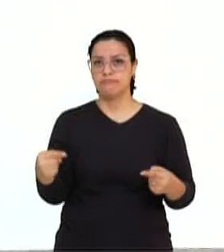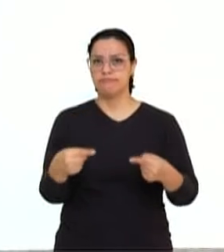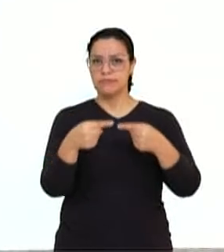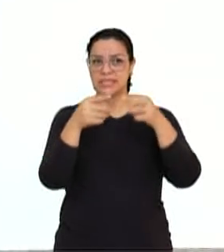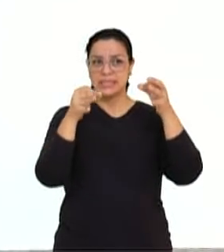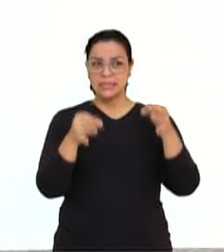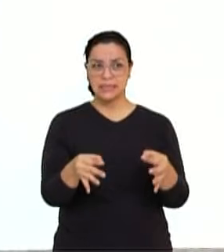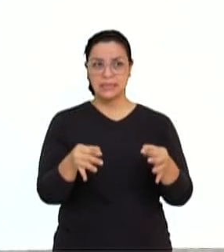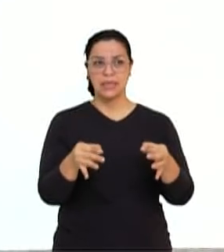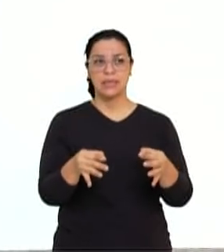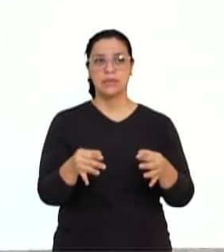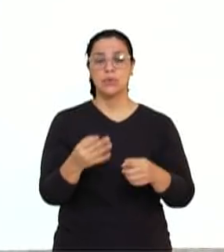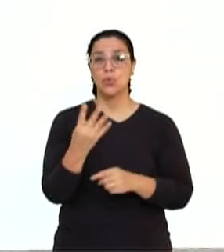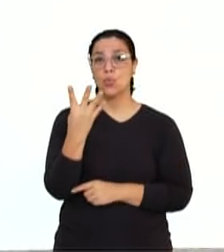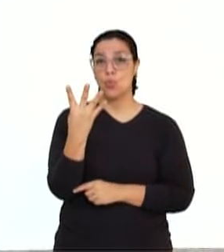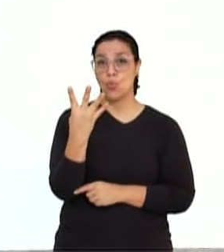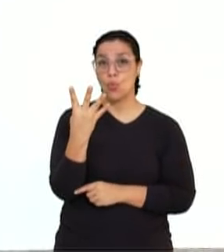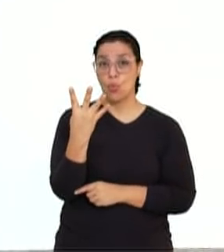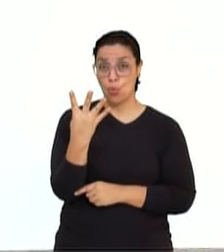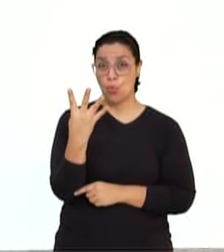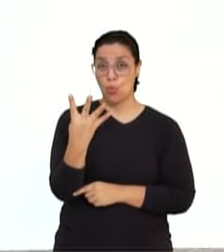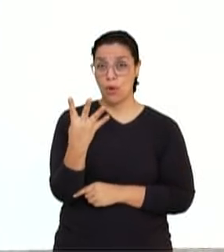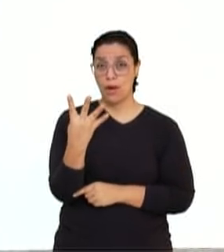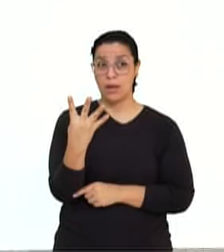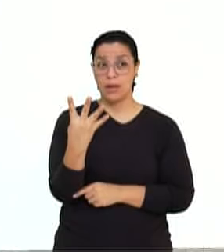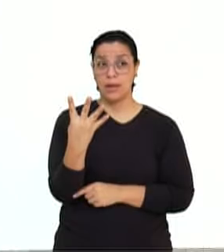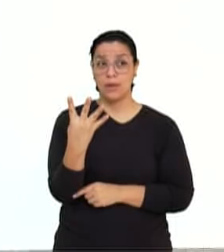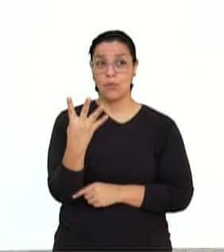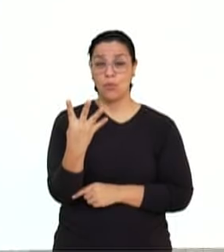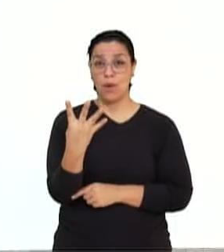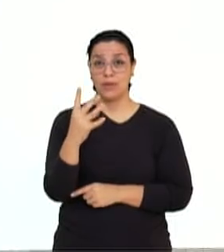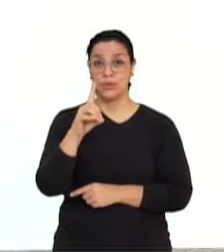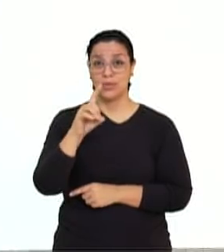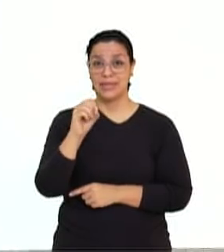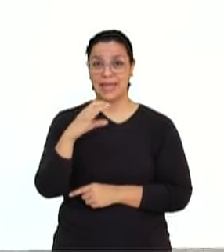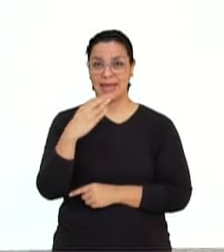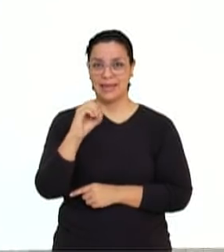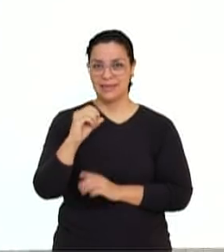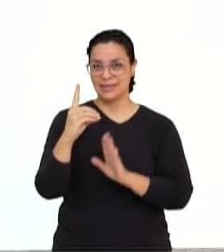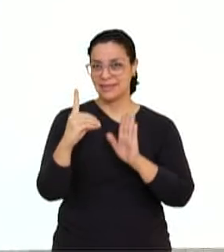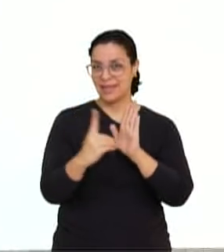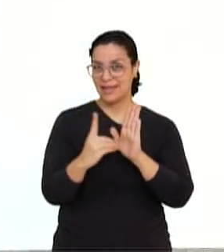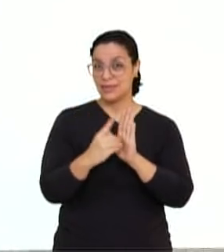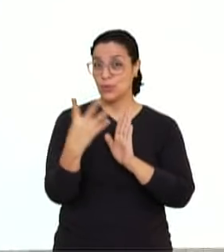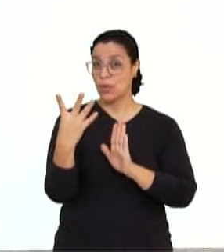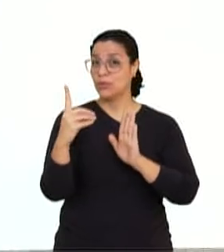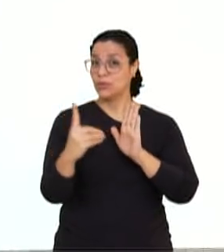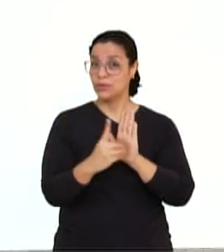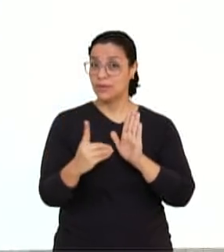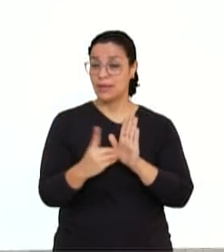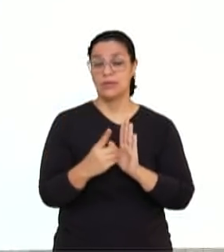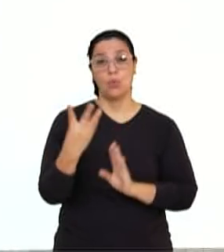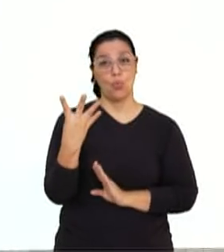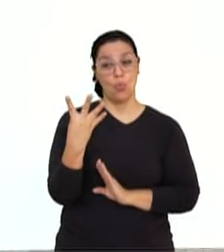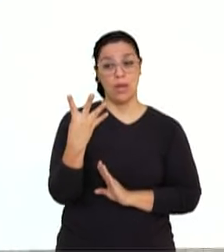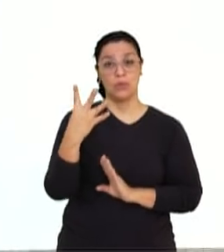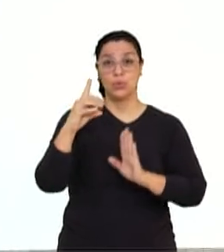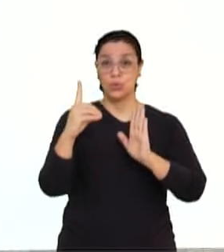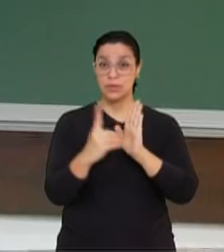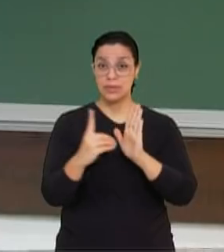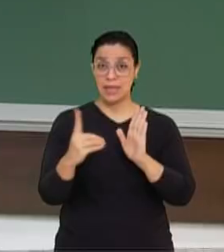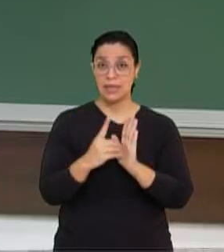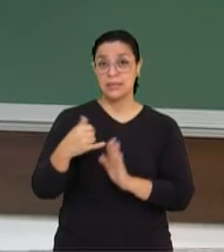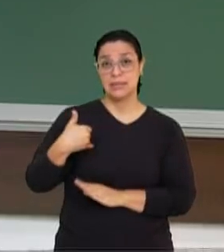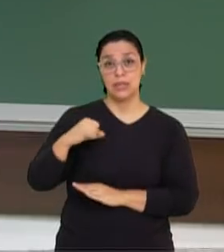corresponde exatamente, né, corresponde exatamente a 4 décadas. Então, são 4 décadas a idade